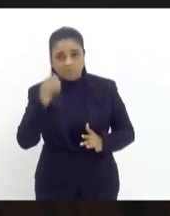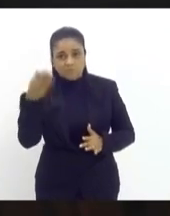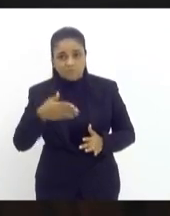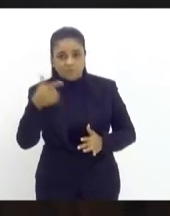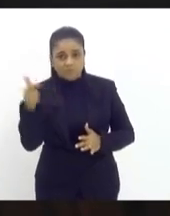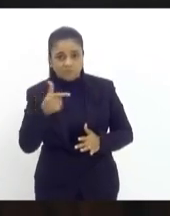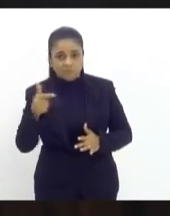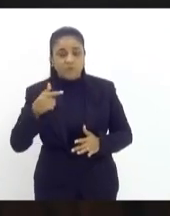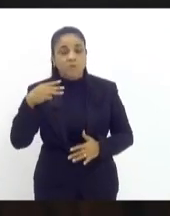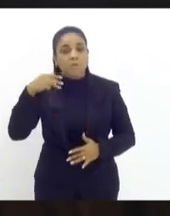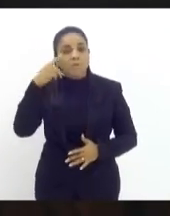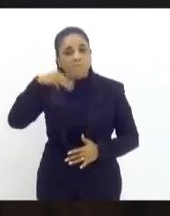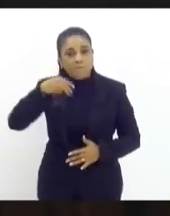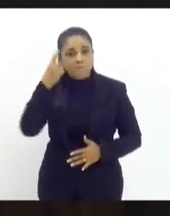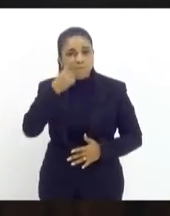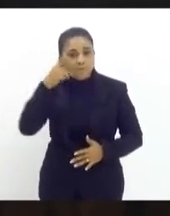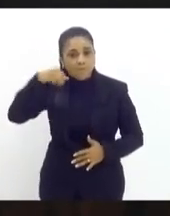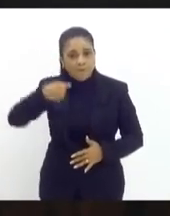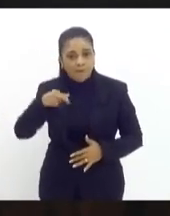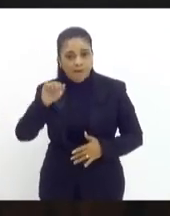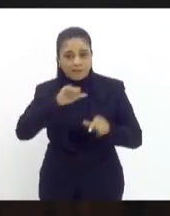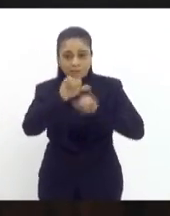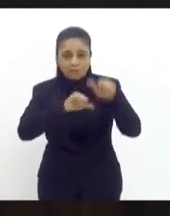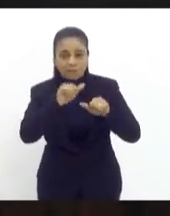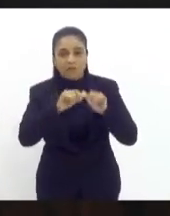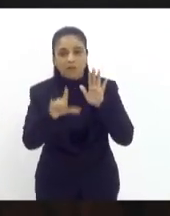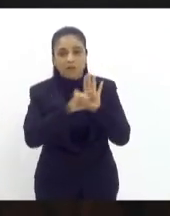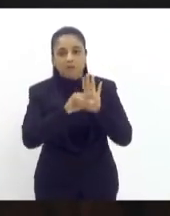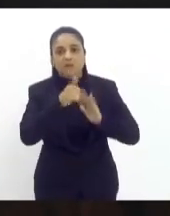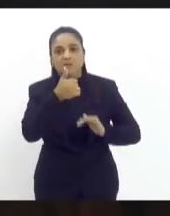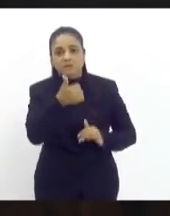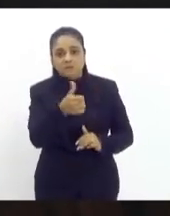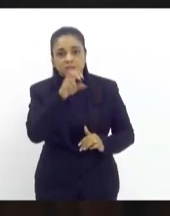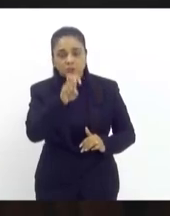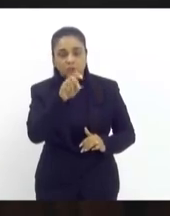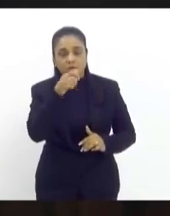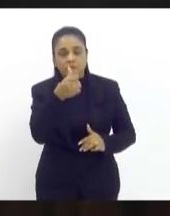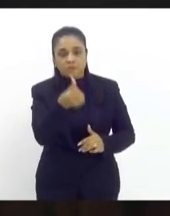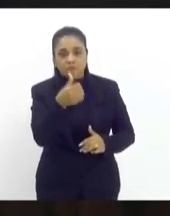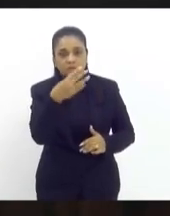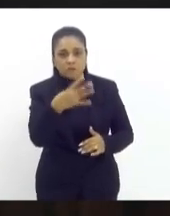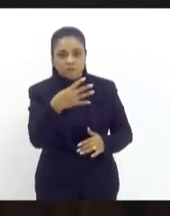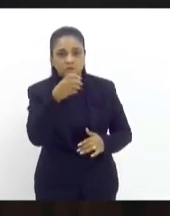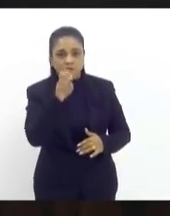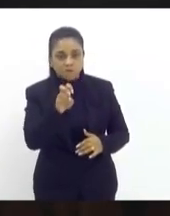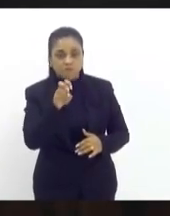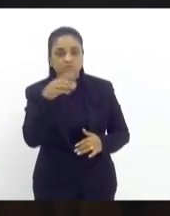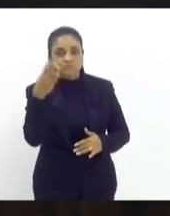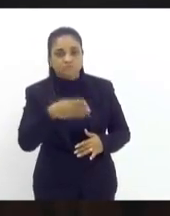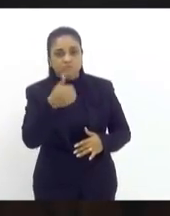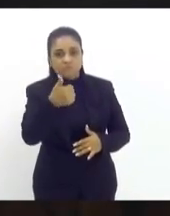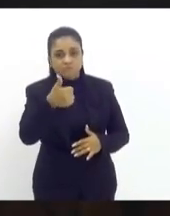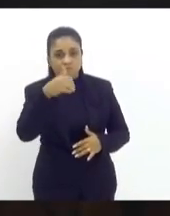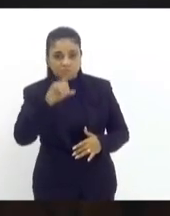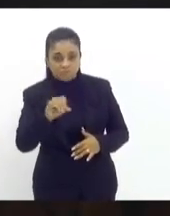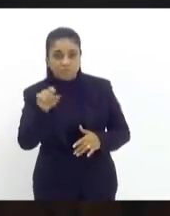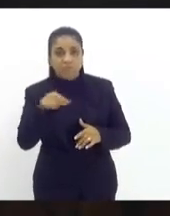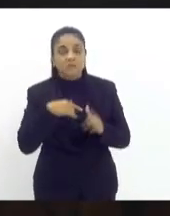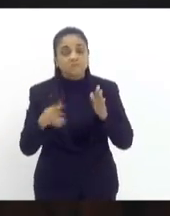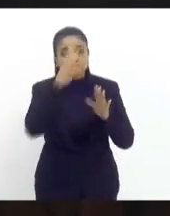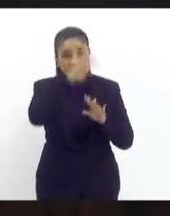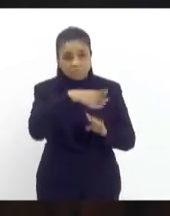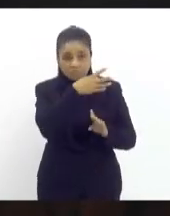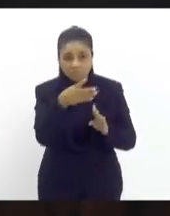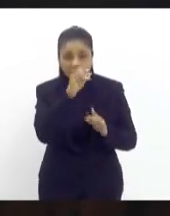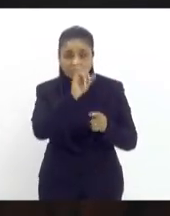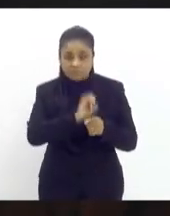Rocha que altera o anexo da Lei 5.645 6 de janeiro 2010 incluindo no calendário Oficial do Estado do Rio de Janeiro